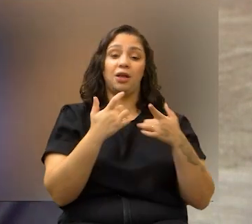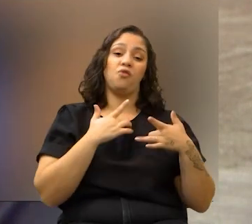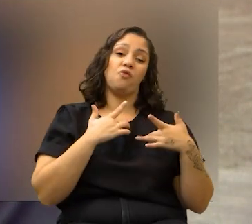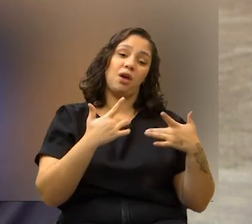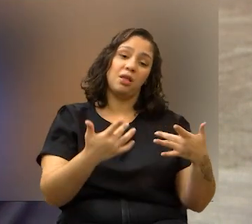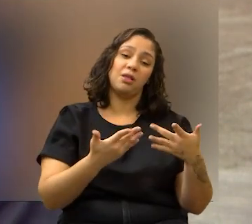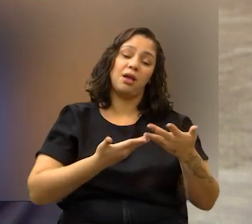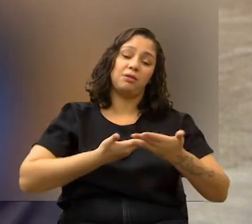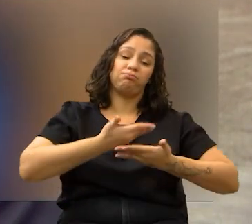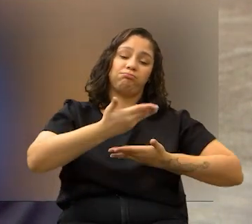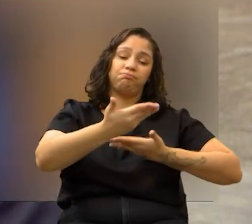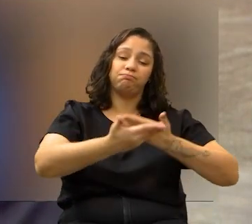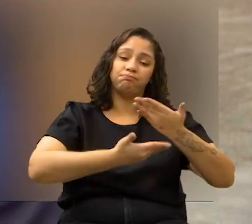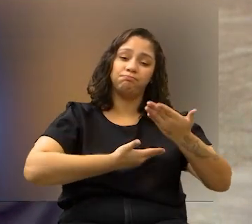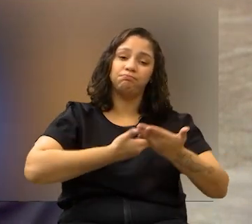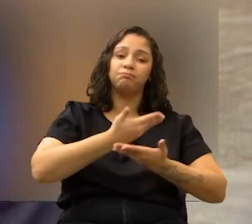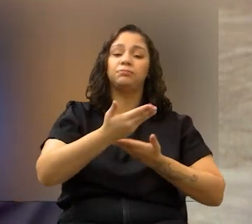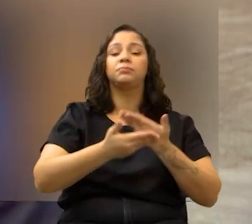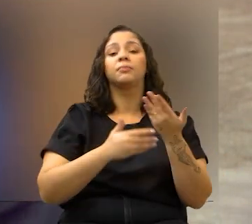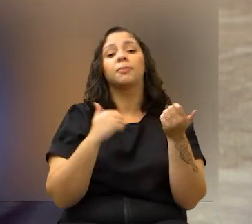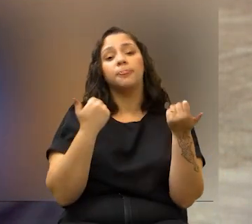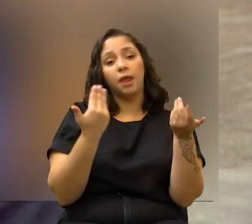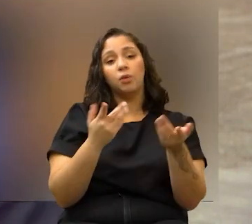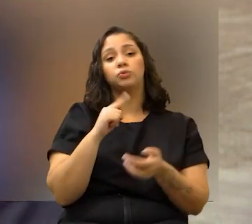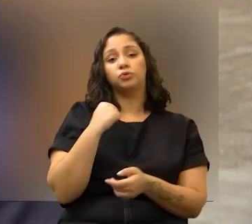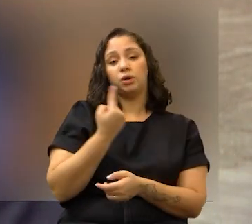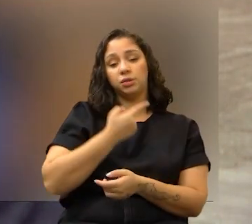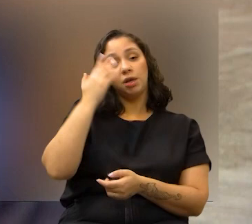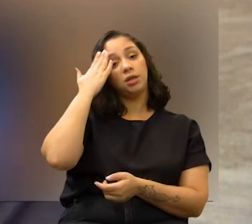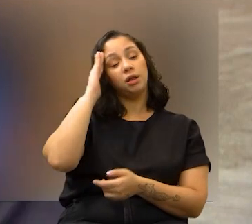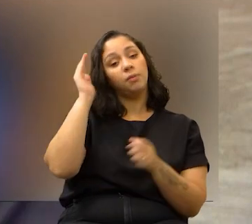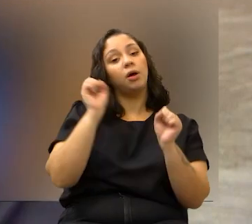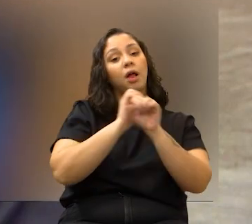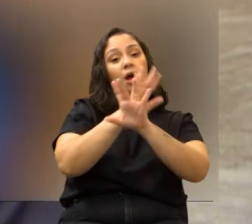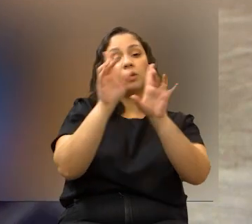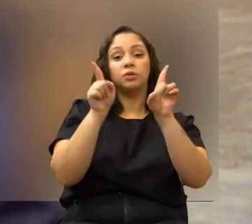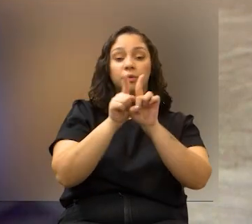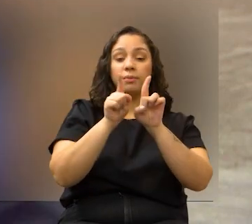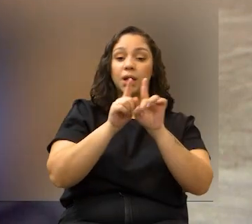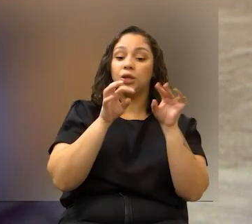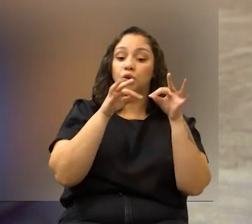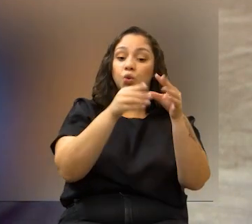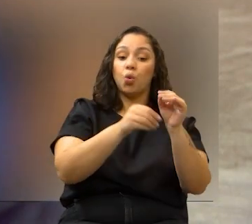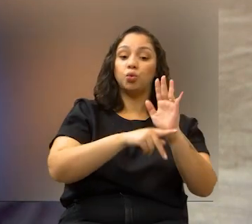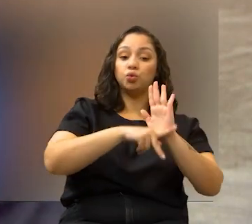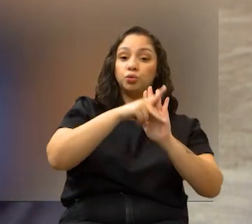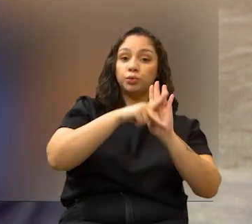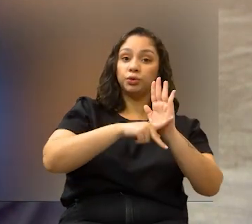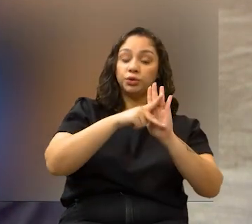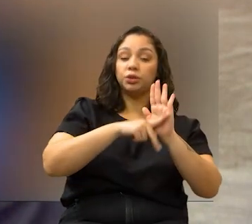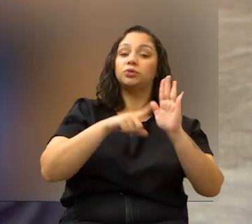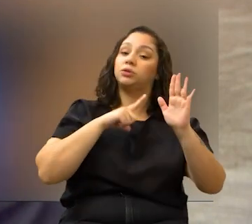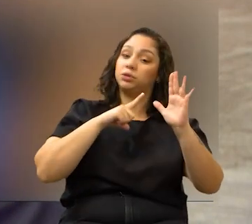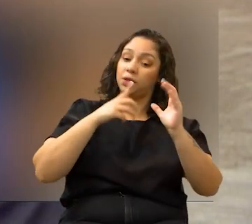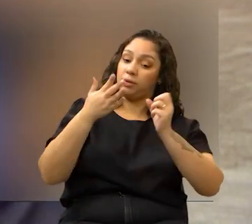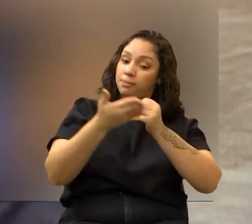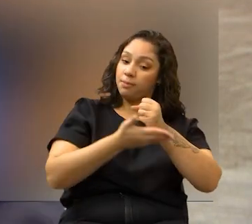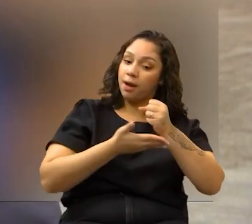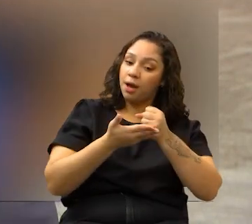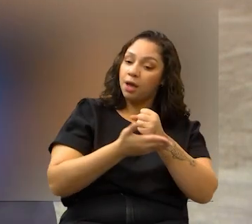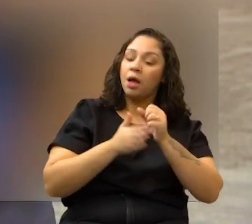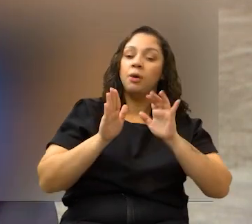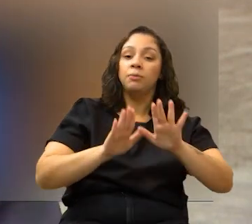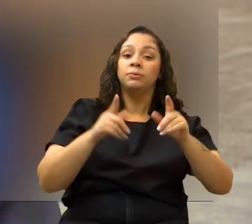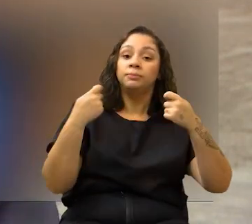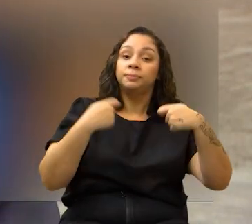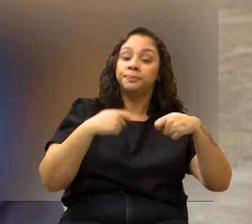fraterna, solidária. Então, nós temos também bom senso para entender que todos os projetos, todos os pareceres têm as suas bases, mas eu